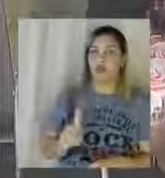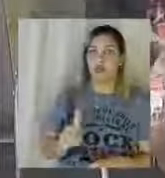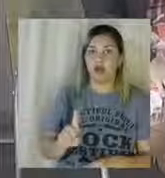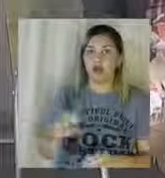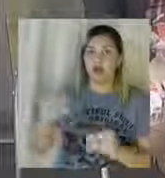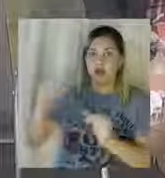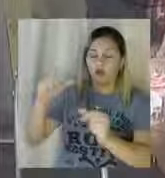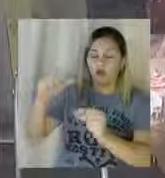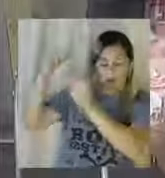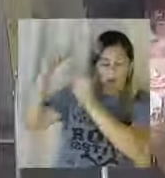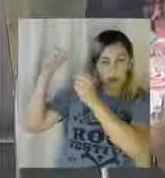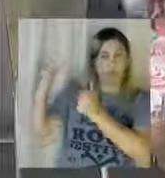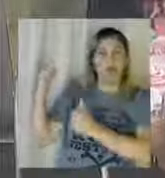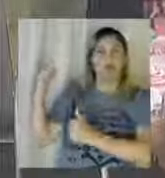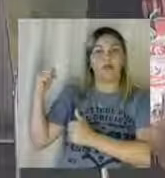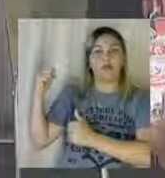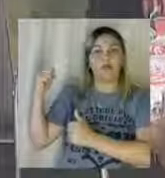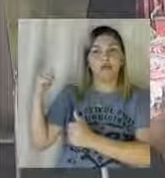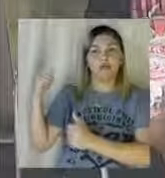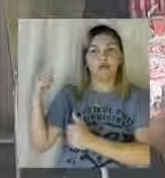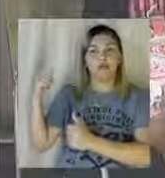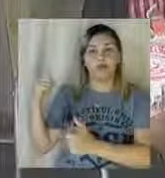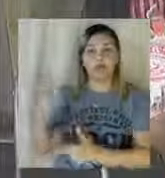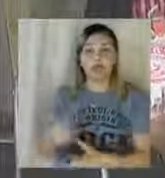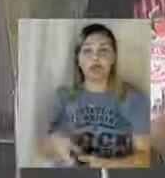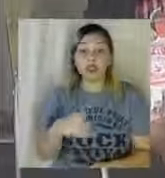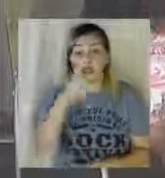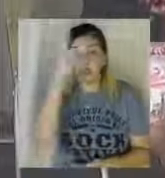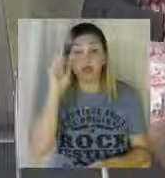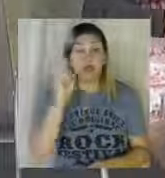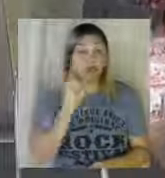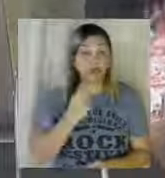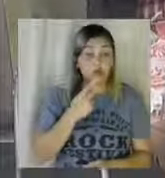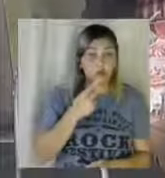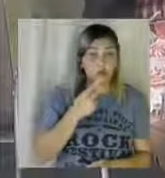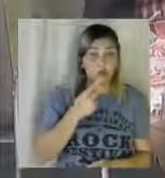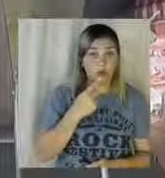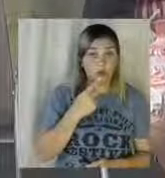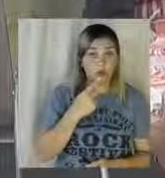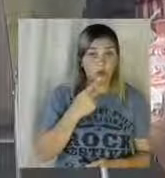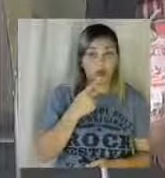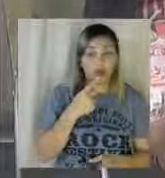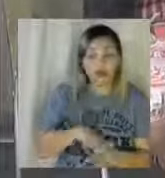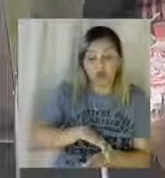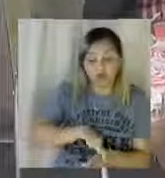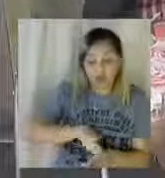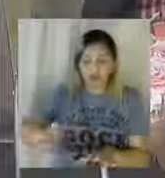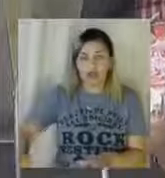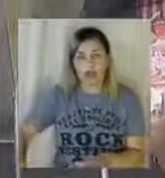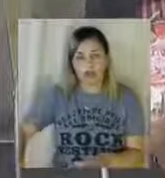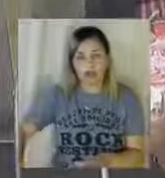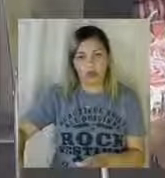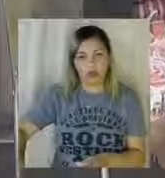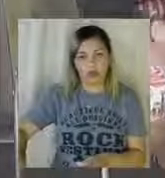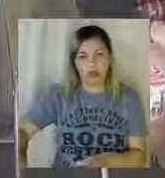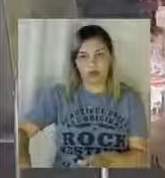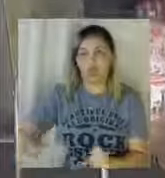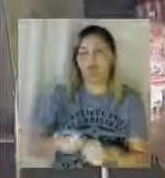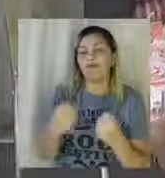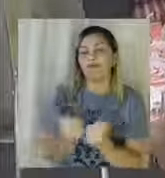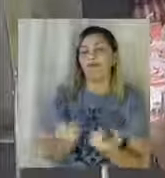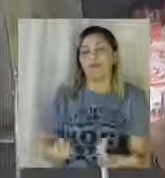o tempo. E a gente ainda está falando de pessoas surdas em exclusão por uma questão de